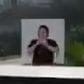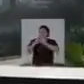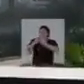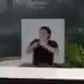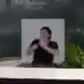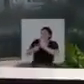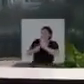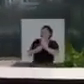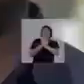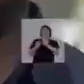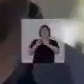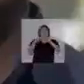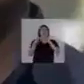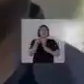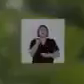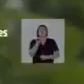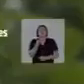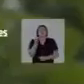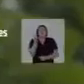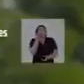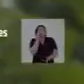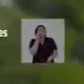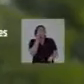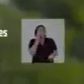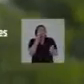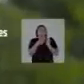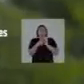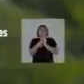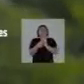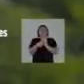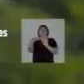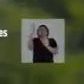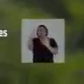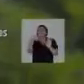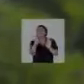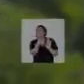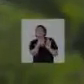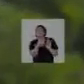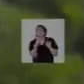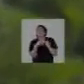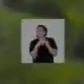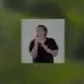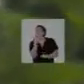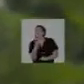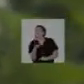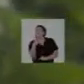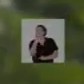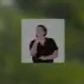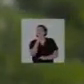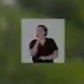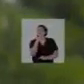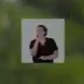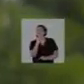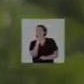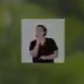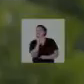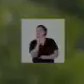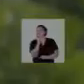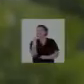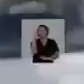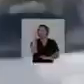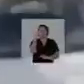de cabeça para baixo. Ninguém acha nada. Não tem prova. A tentativa desesperada em julgar o Lula sem prova é para impedir a sua candidatura